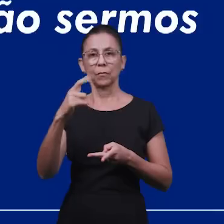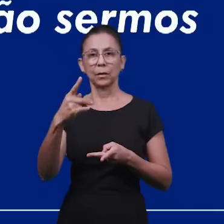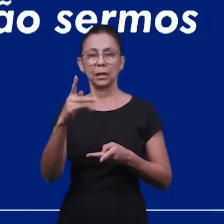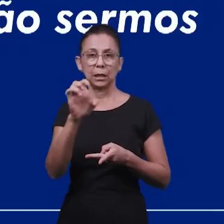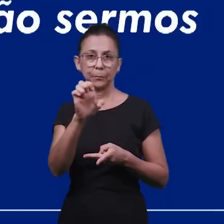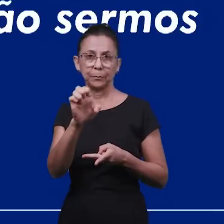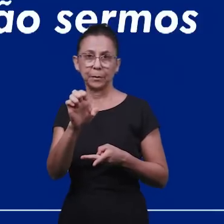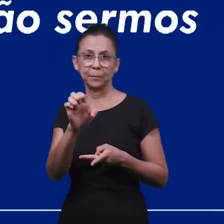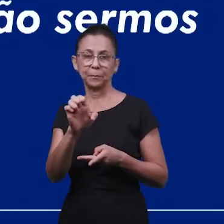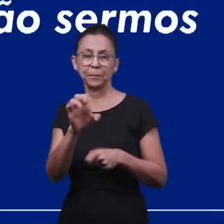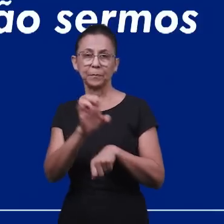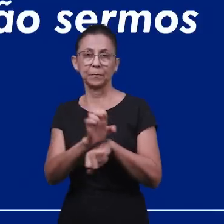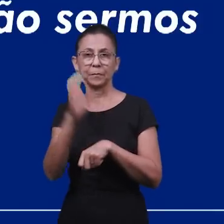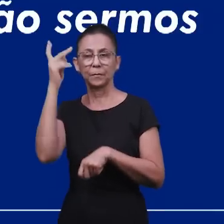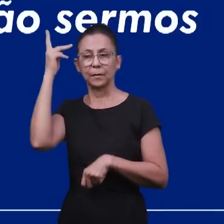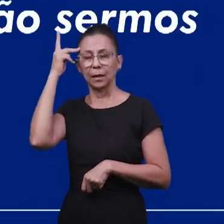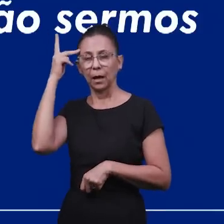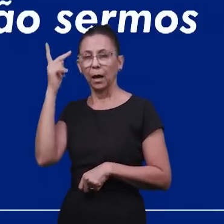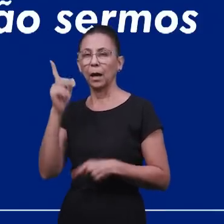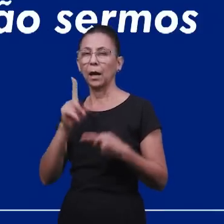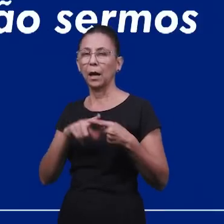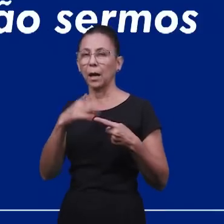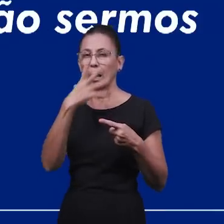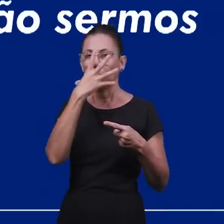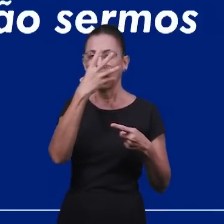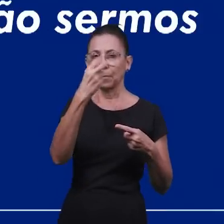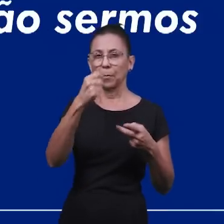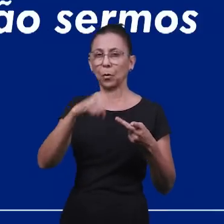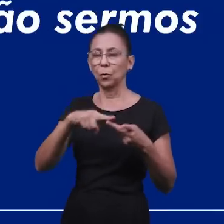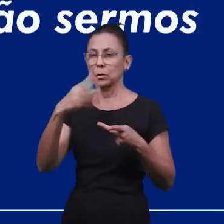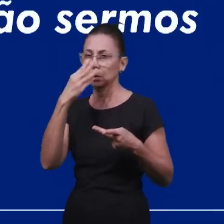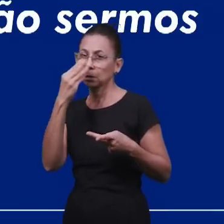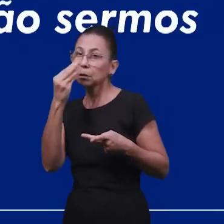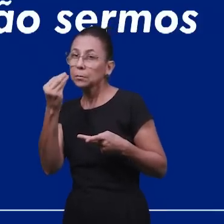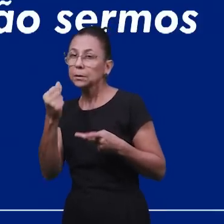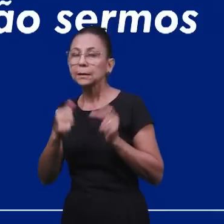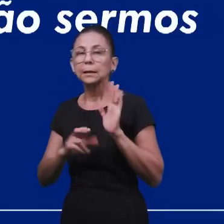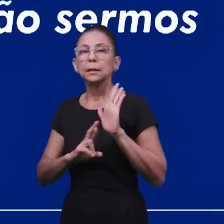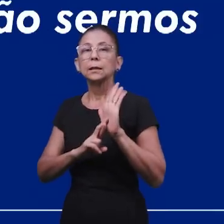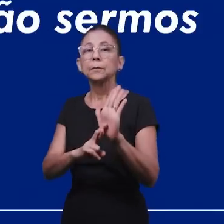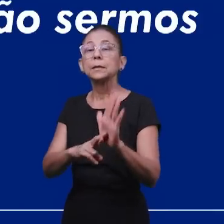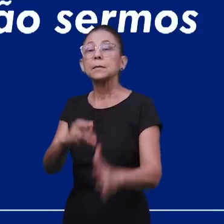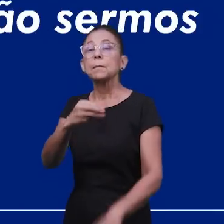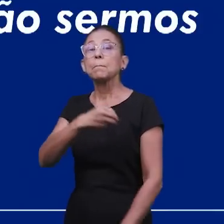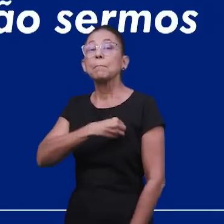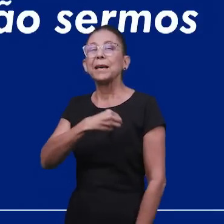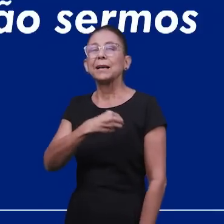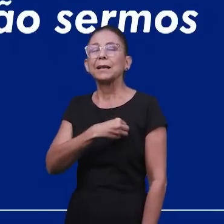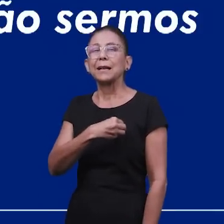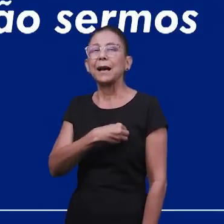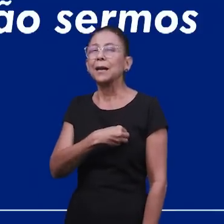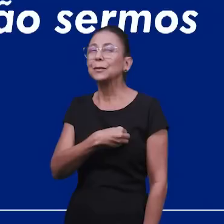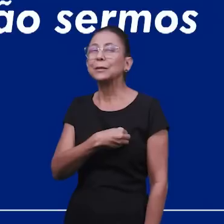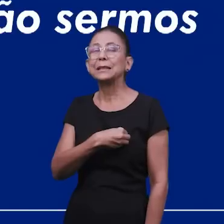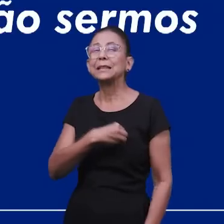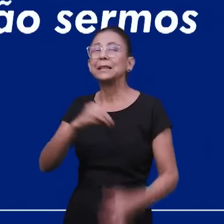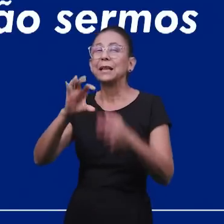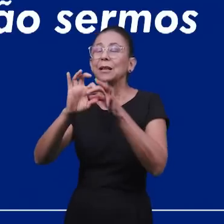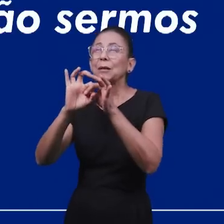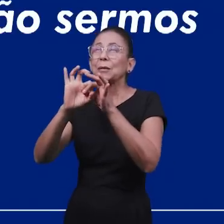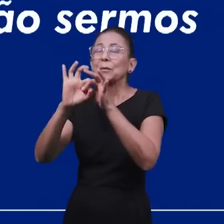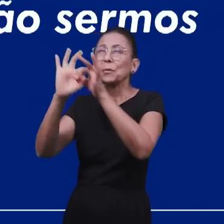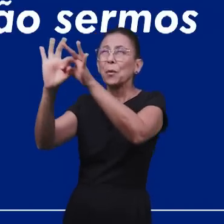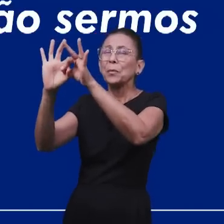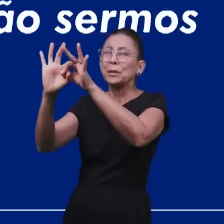de São Paulo, capital, ele diz o seguinte: as raposas e as raposinhas representam os pecados que fazem tanto mal à